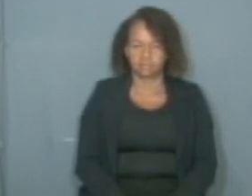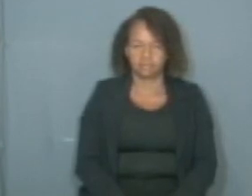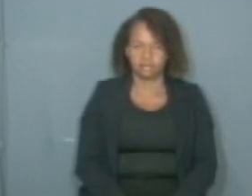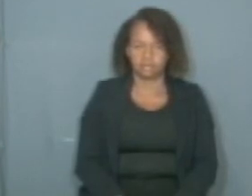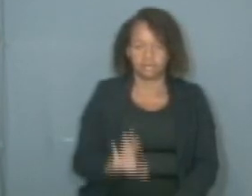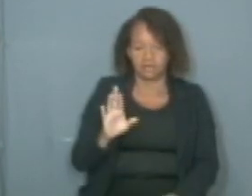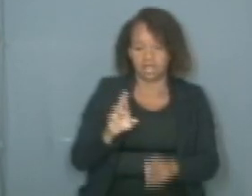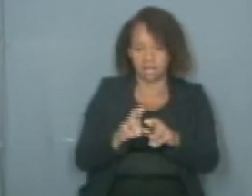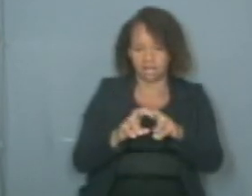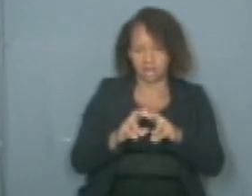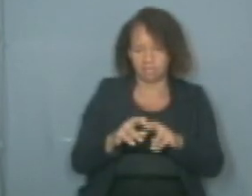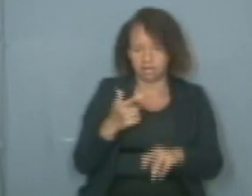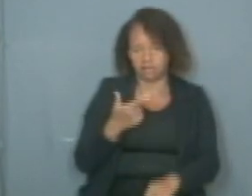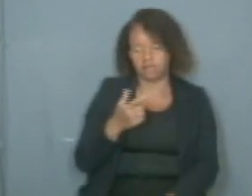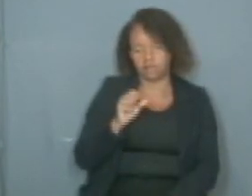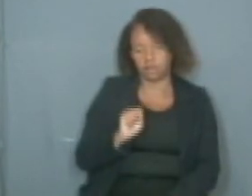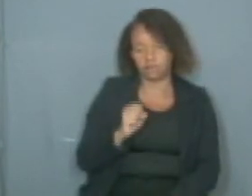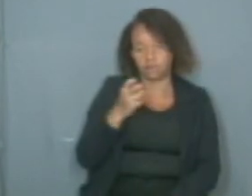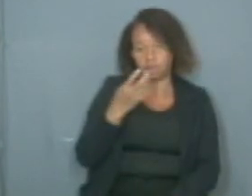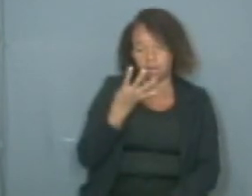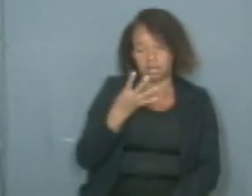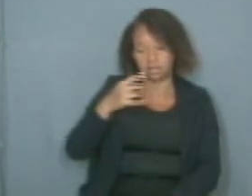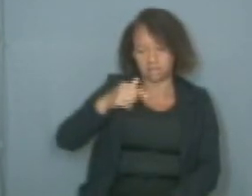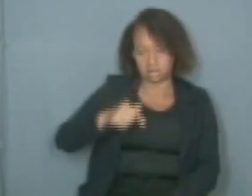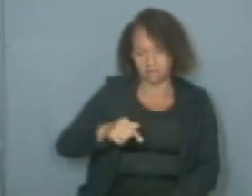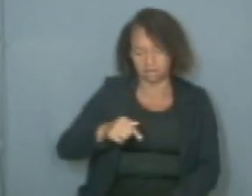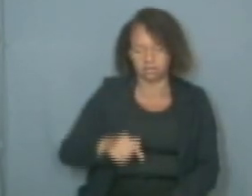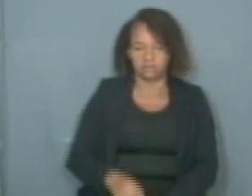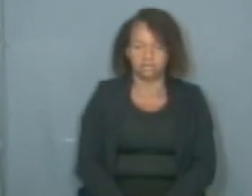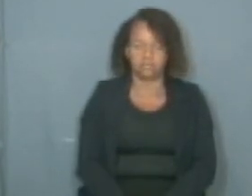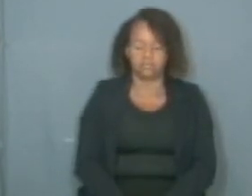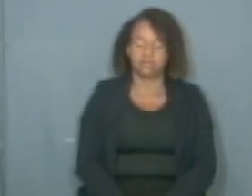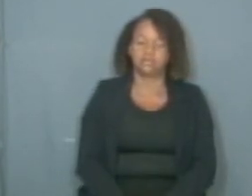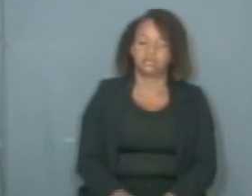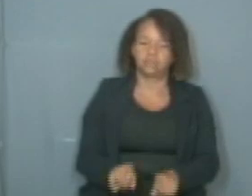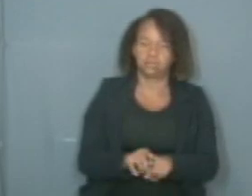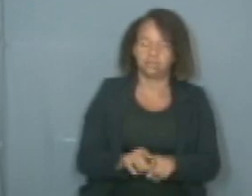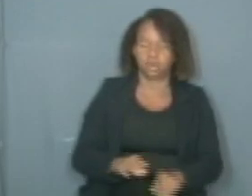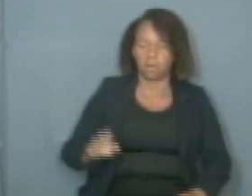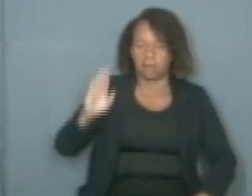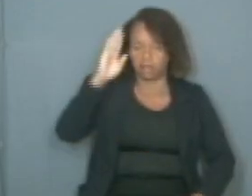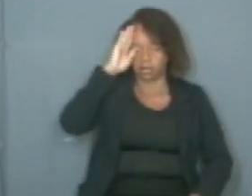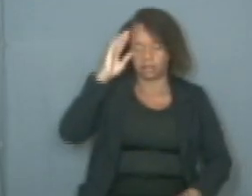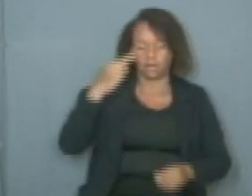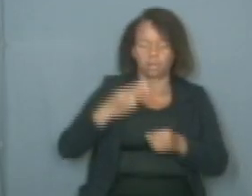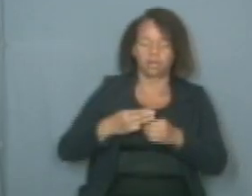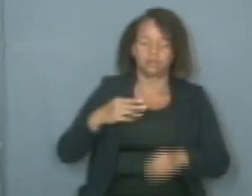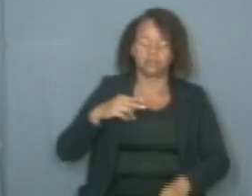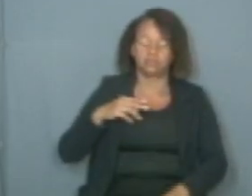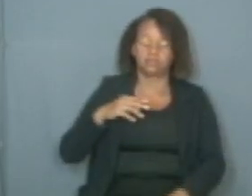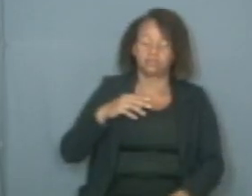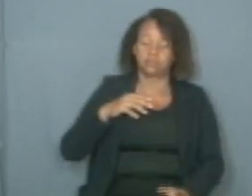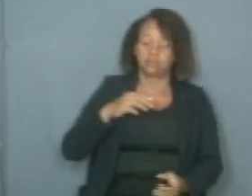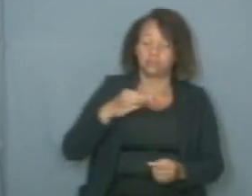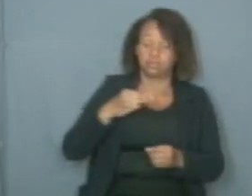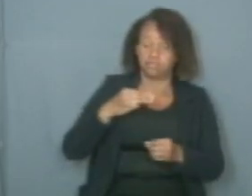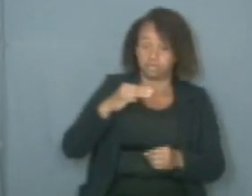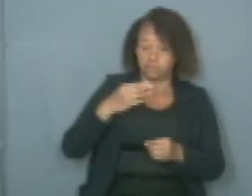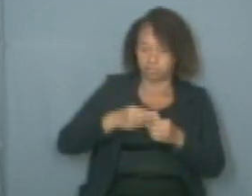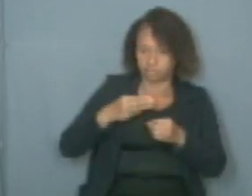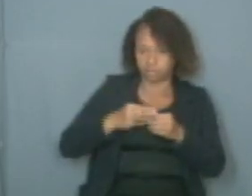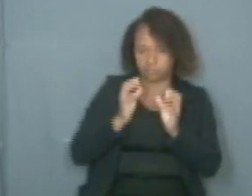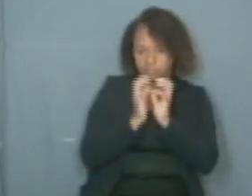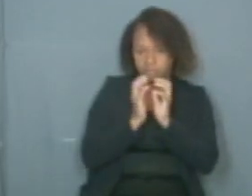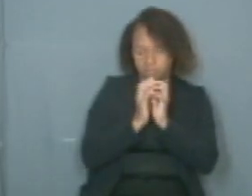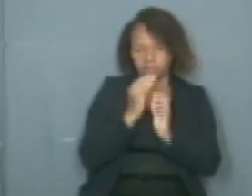Olha só esse requerimento aqui, o 2847. Eu faço uma indicação ao comandante da Guarda Municipal do Recife